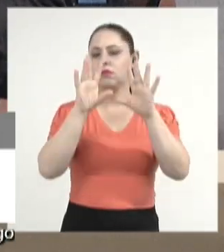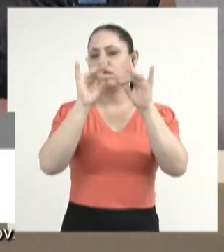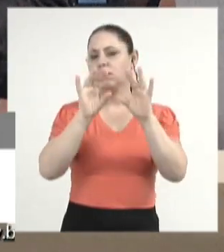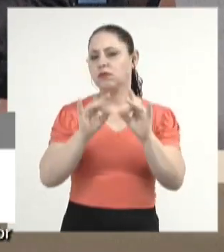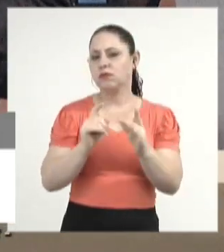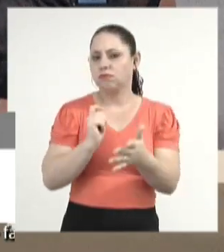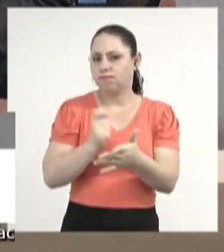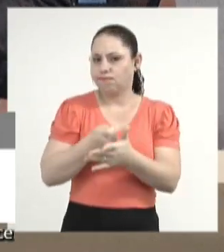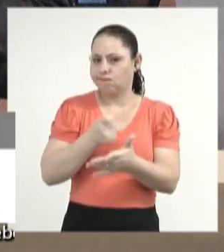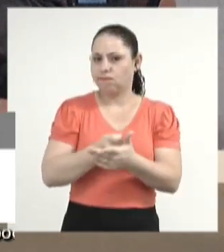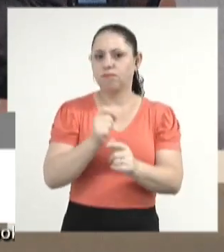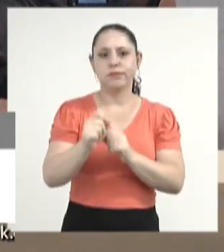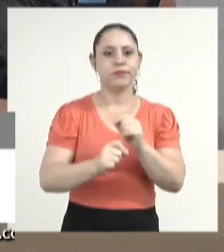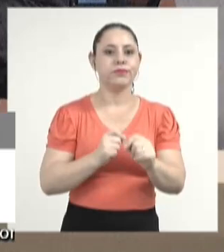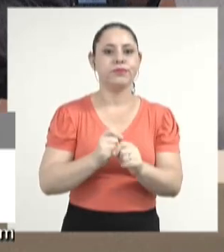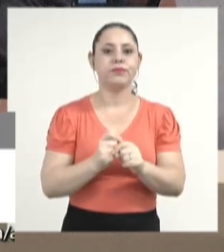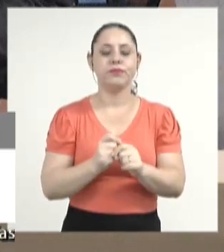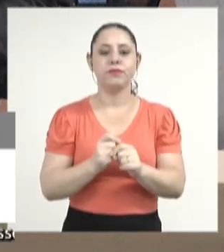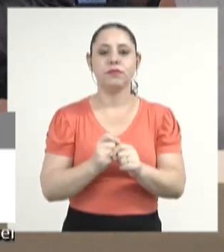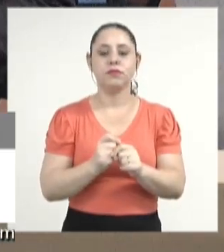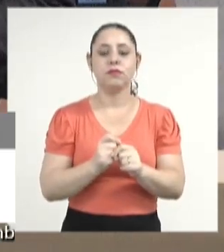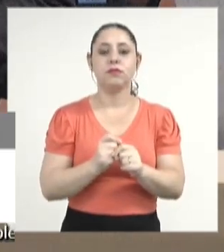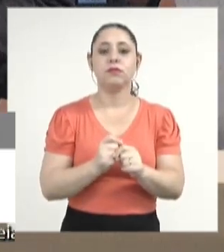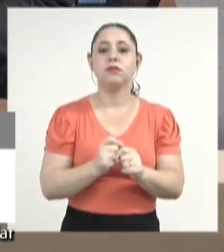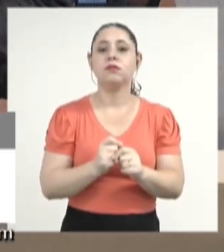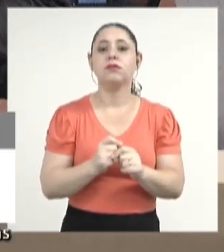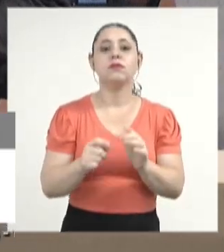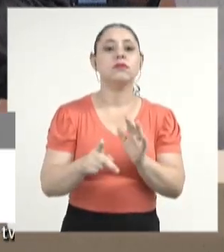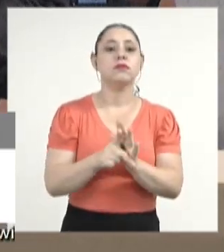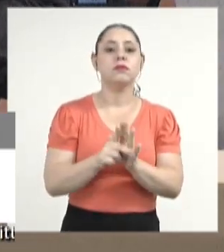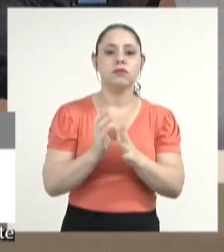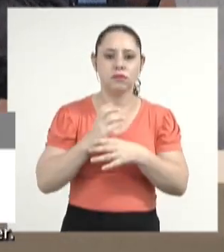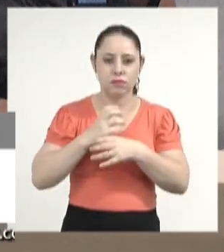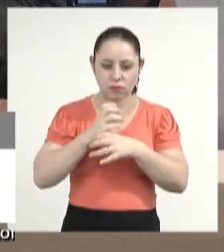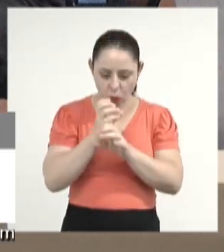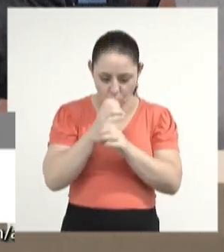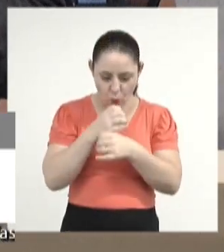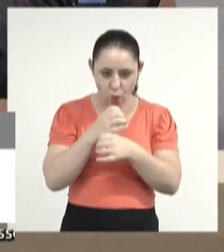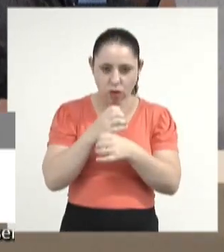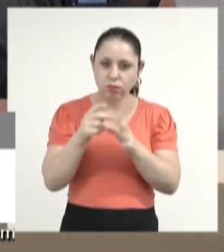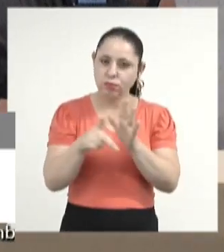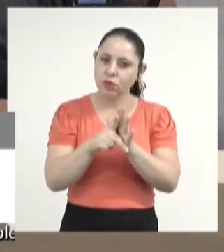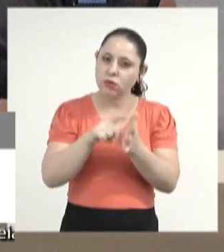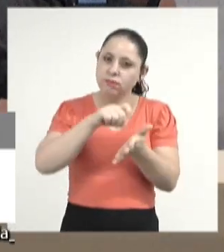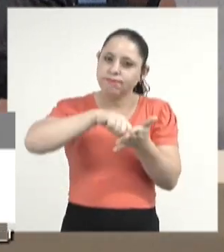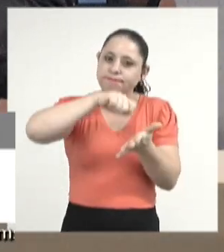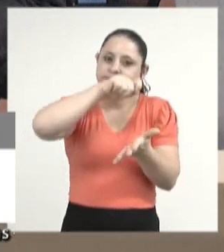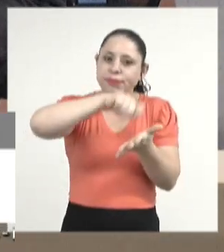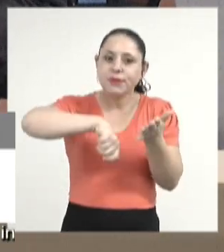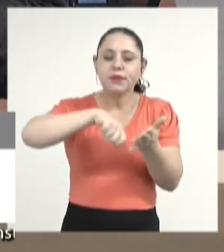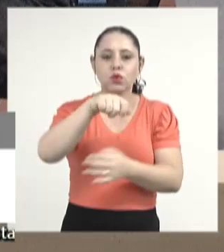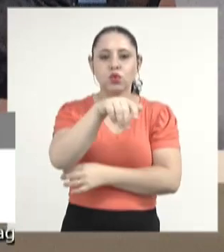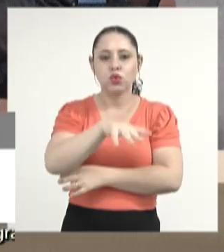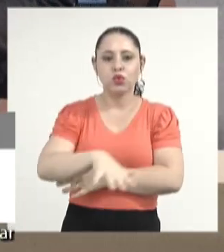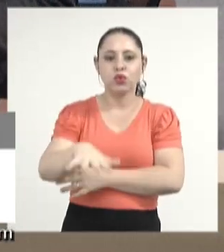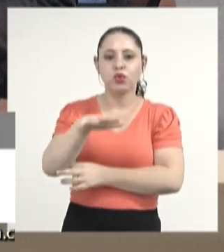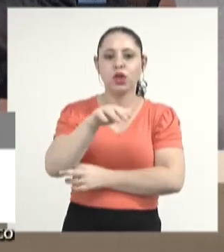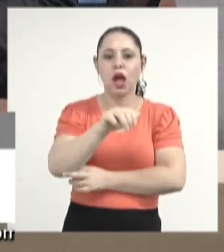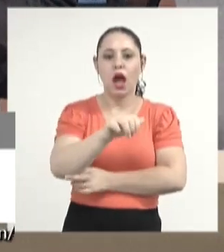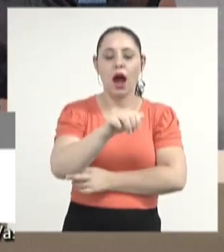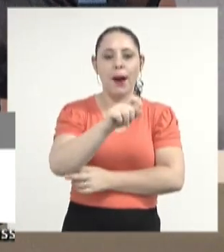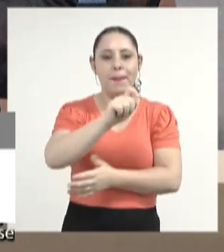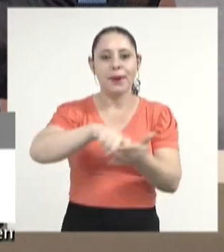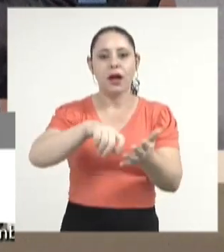sobre as exigências da acreditação dos laboratórios pela Coordenação Geral de Acreditação